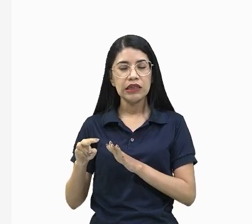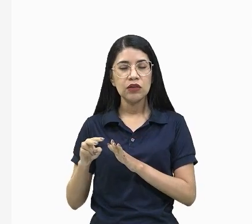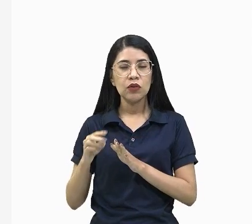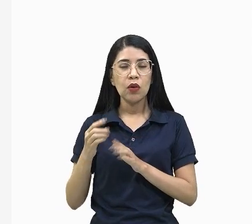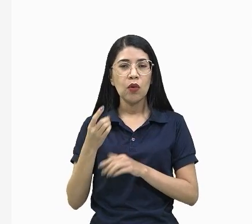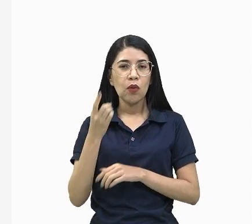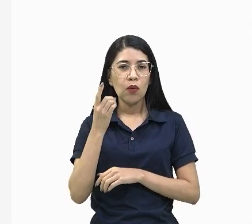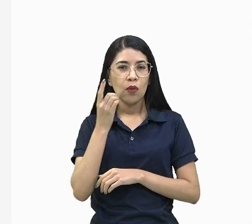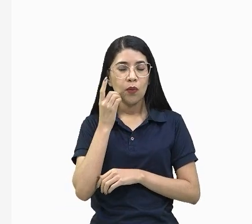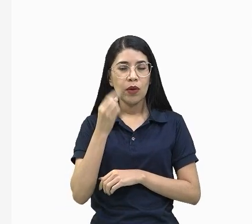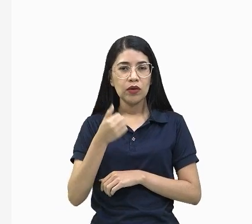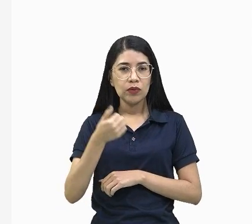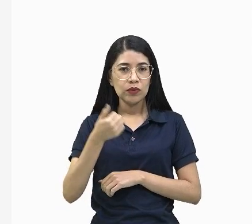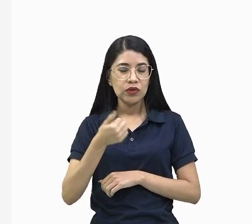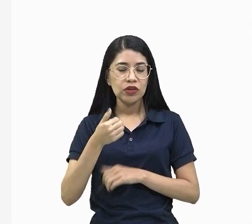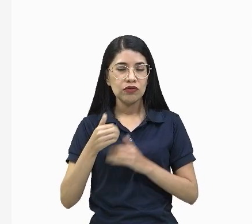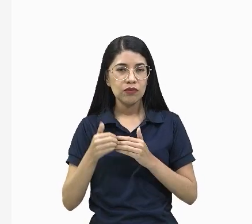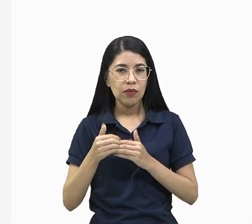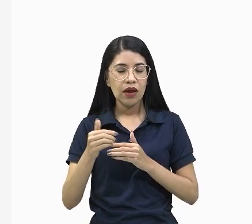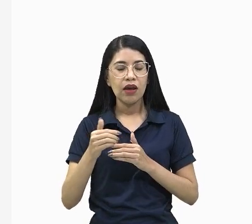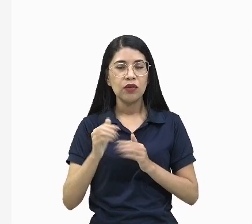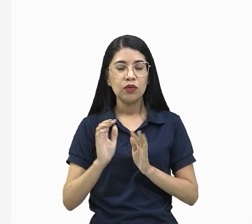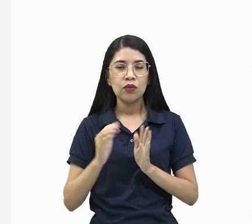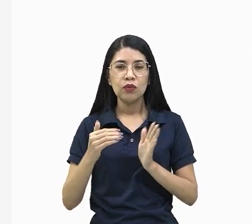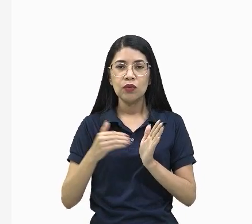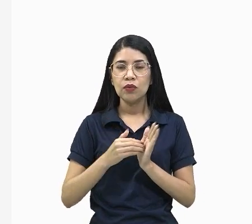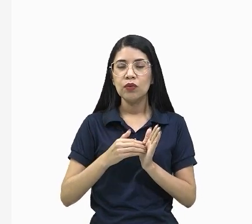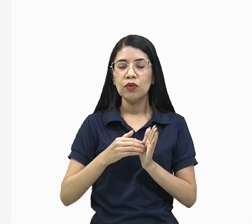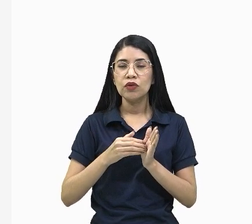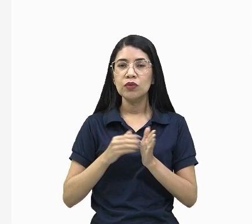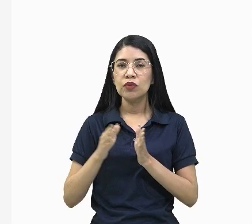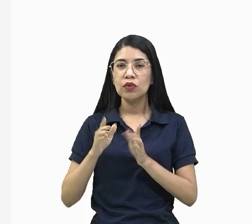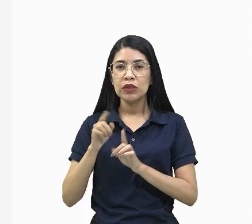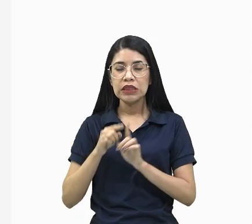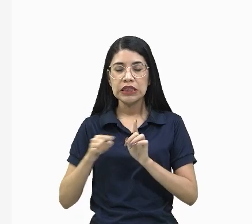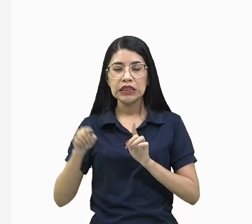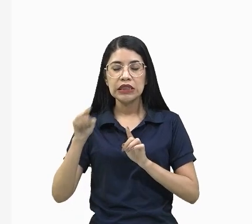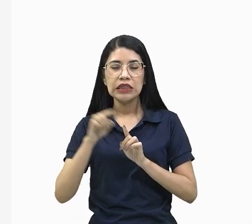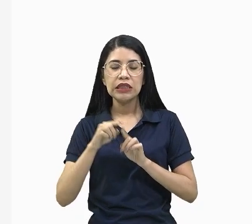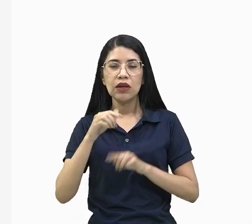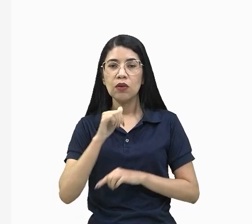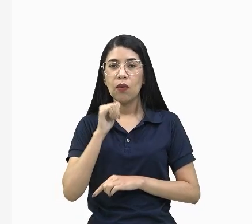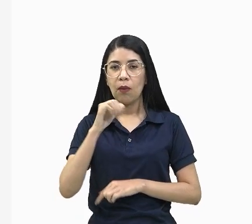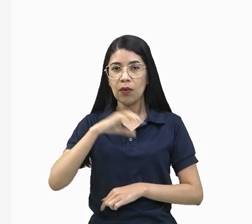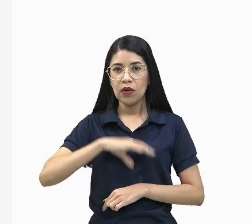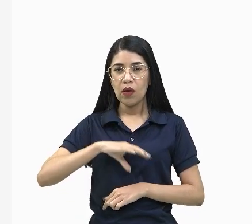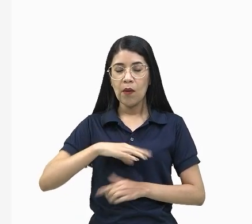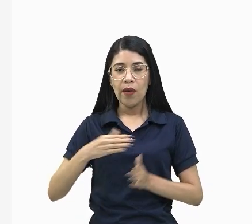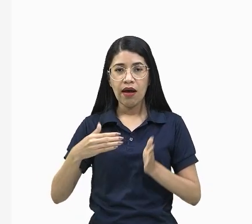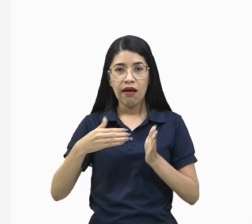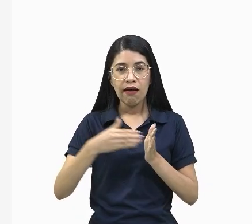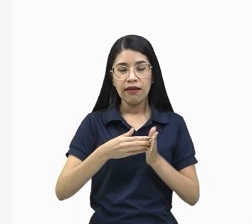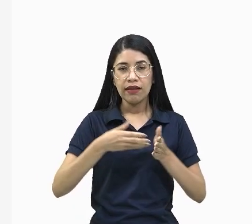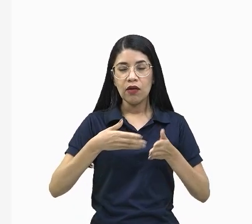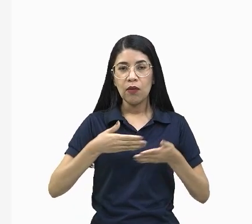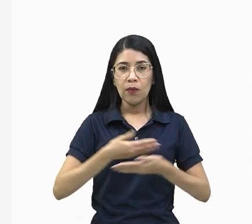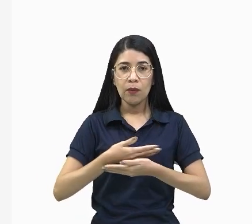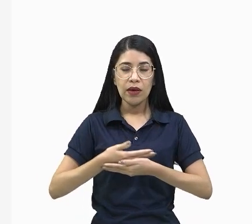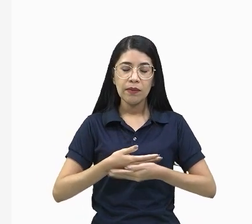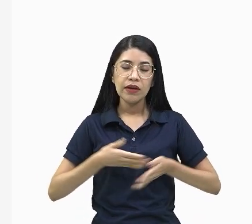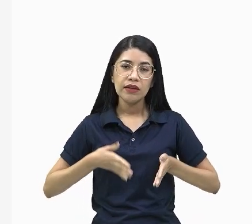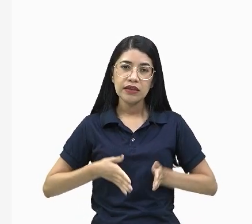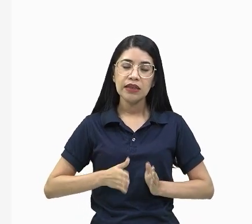dia do último período menstrual da mulher até o nascimento do bebê. E ela pode ser dividida